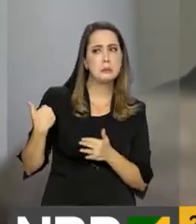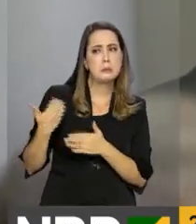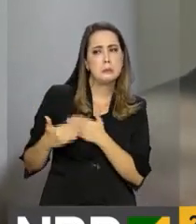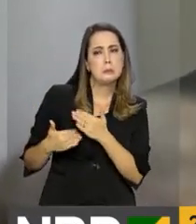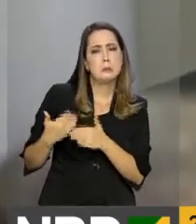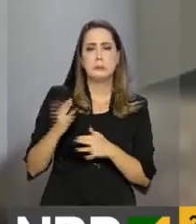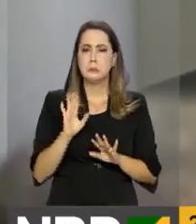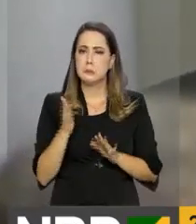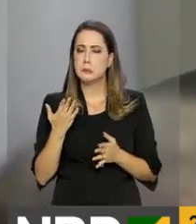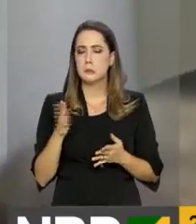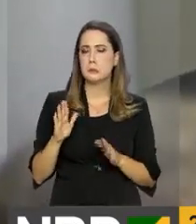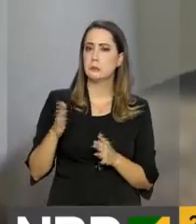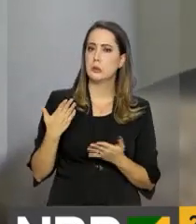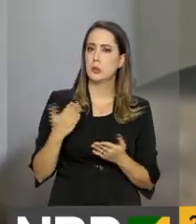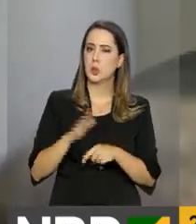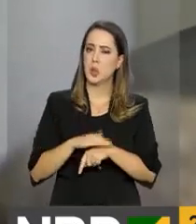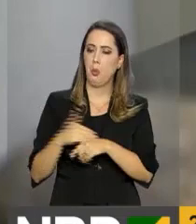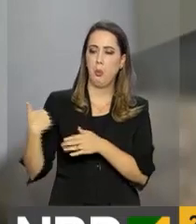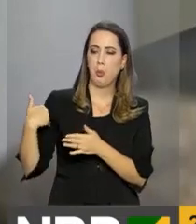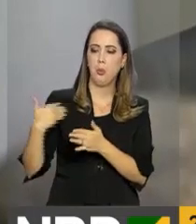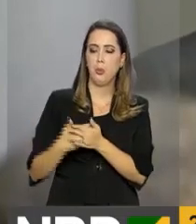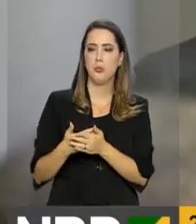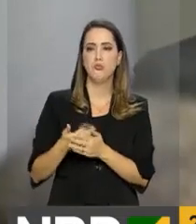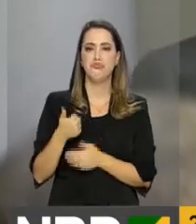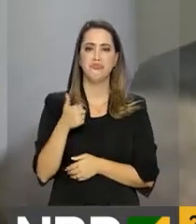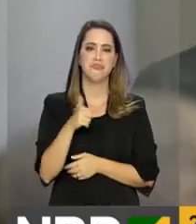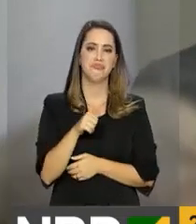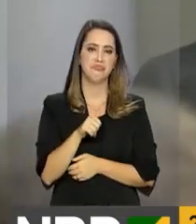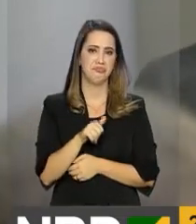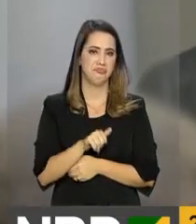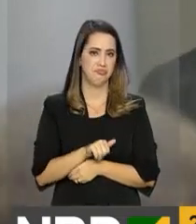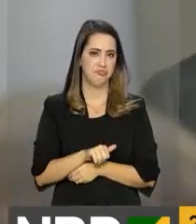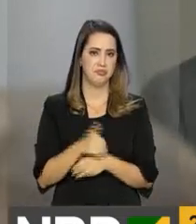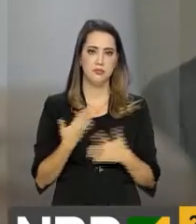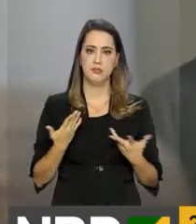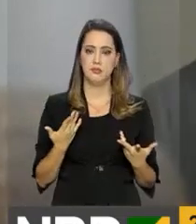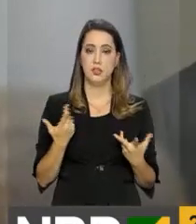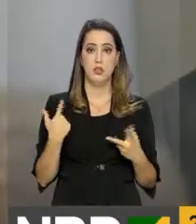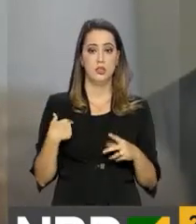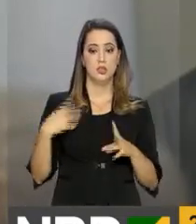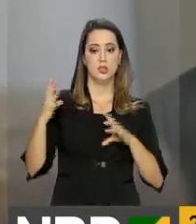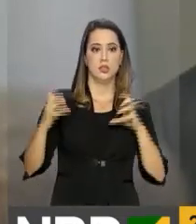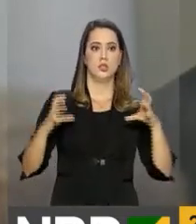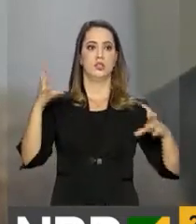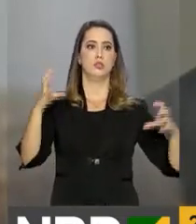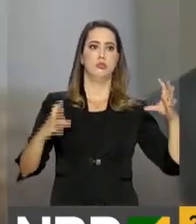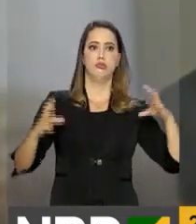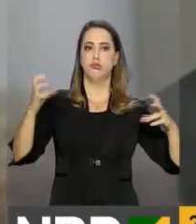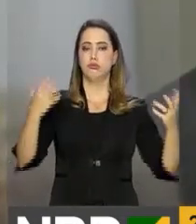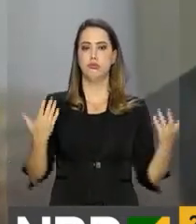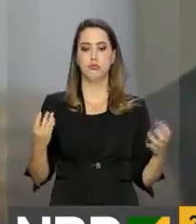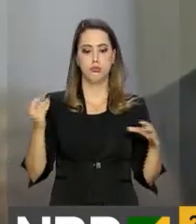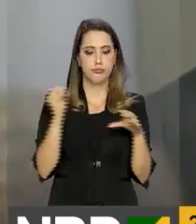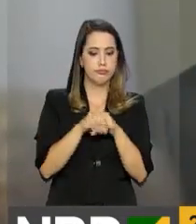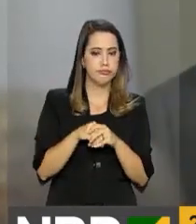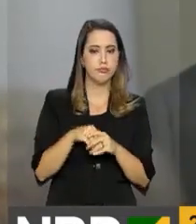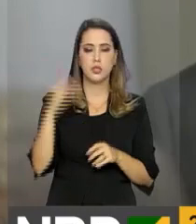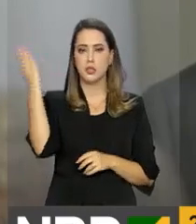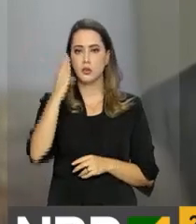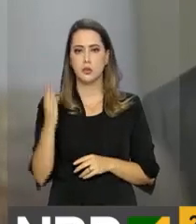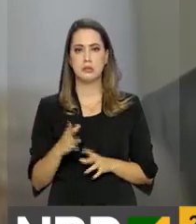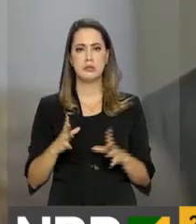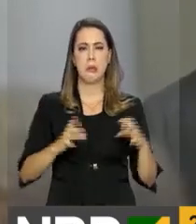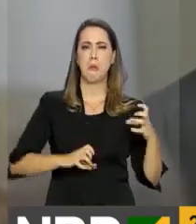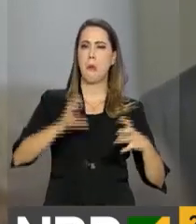uns razoáveis tempos para cá, o brasileiro foi se tornando pessimista, com as dissensões internas, não é? De